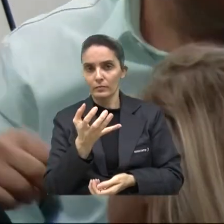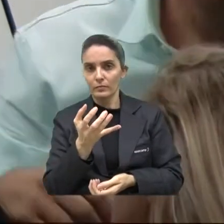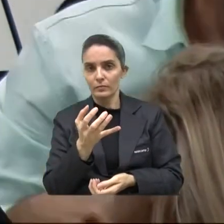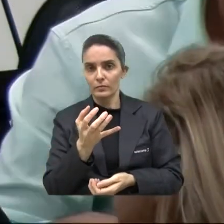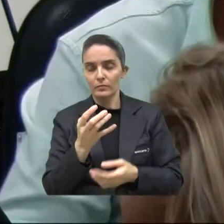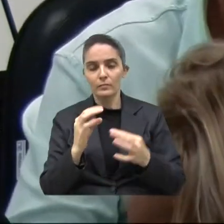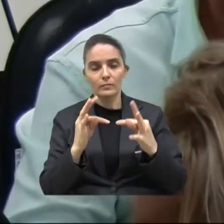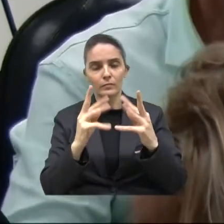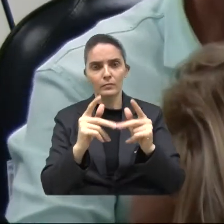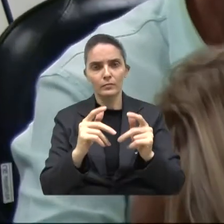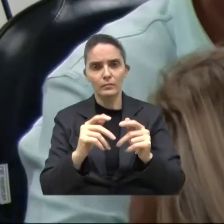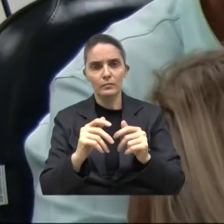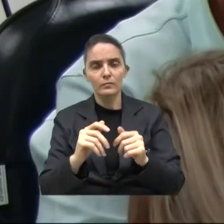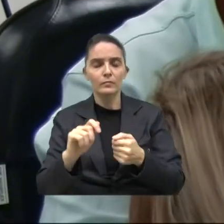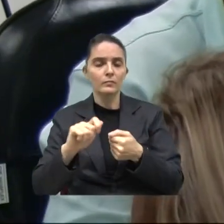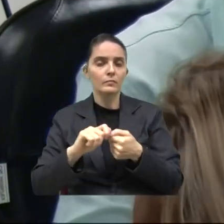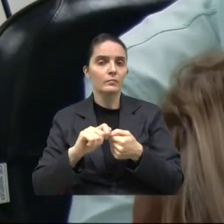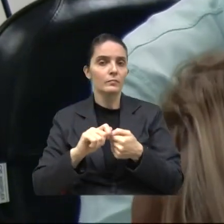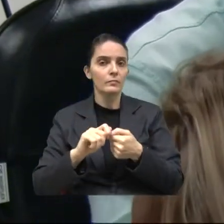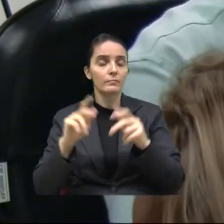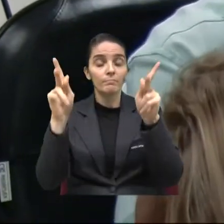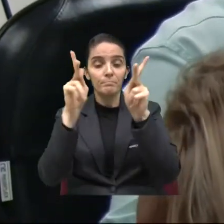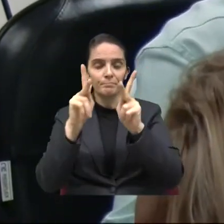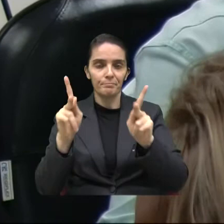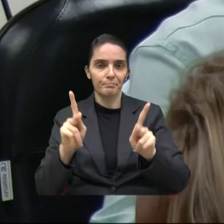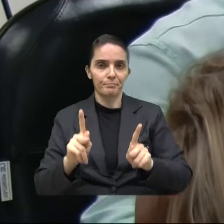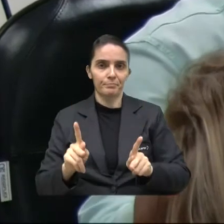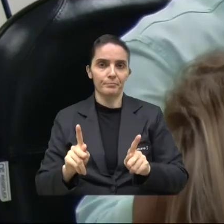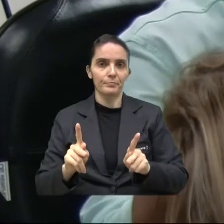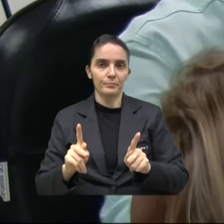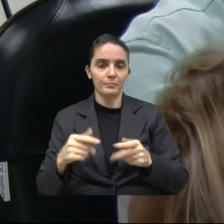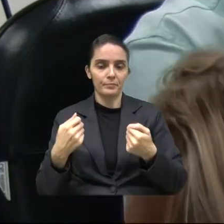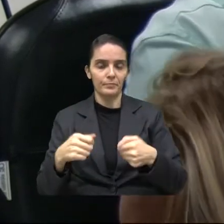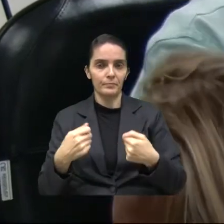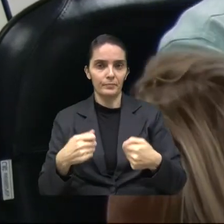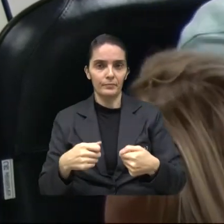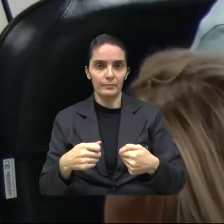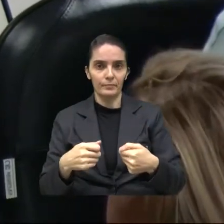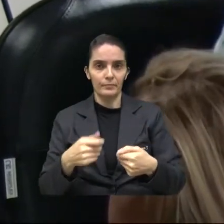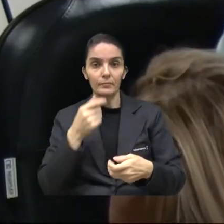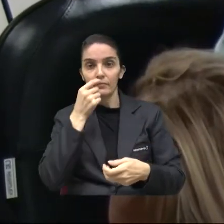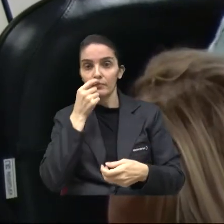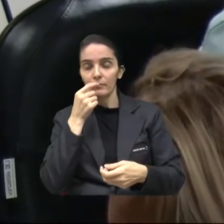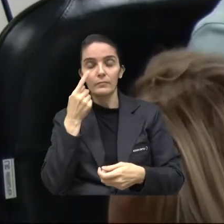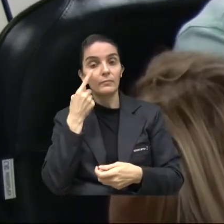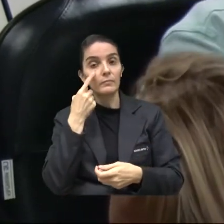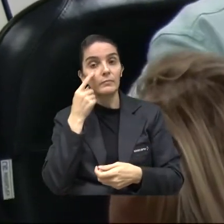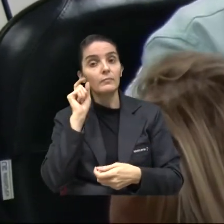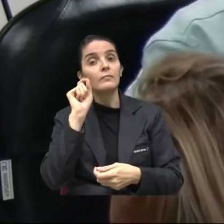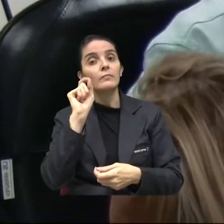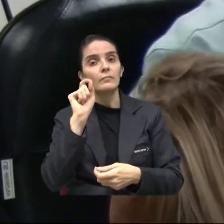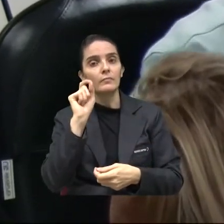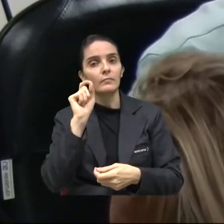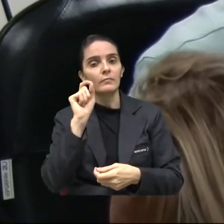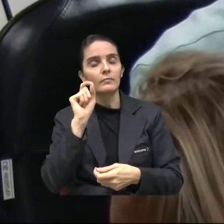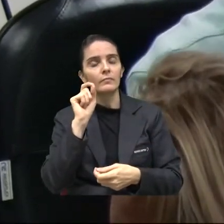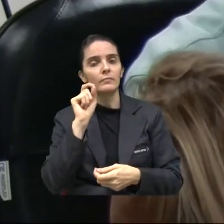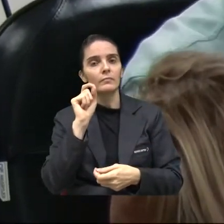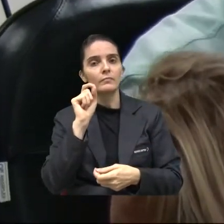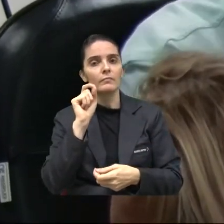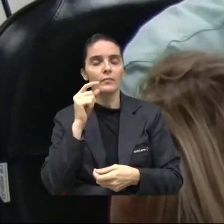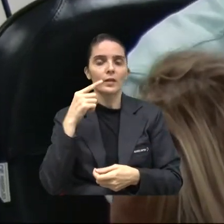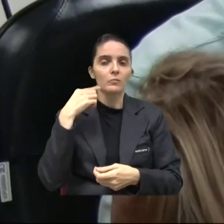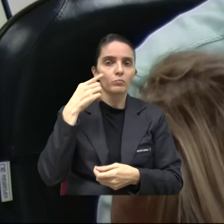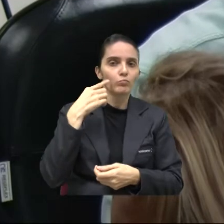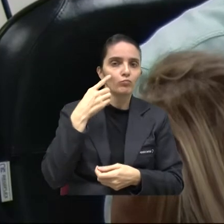maneira pacífica, mas assim, não vejo, até pela fala dos